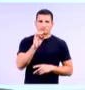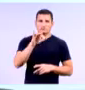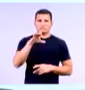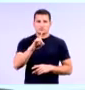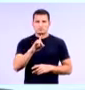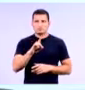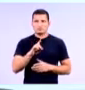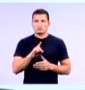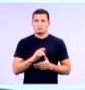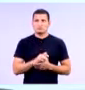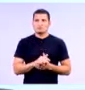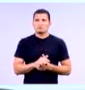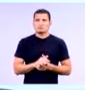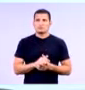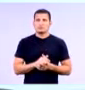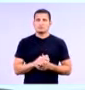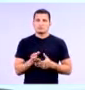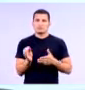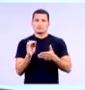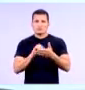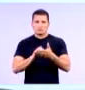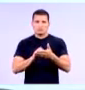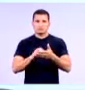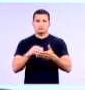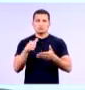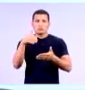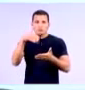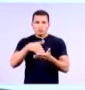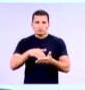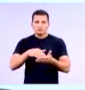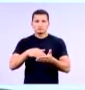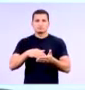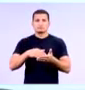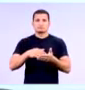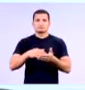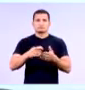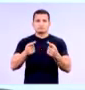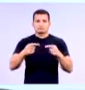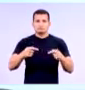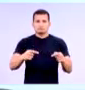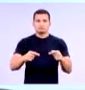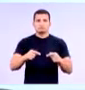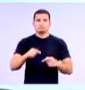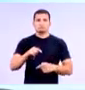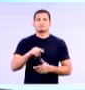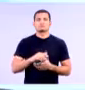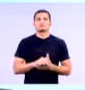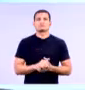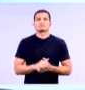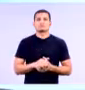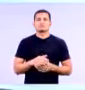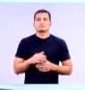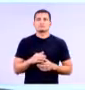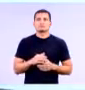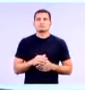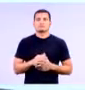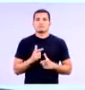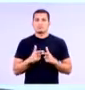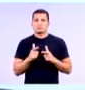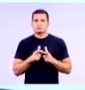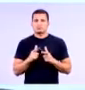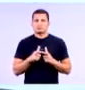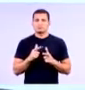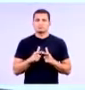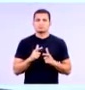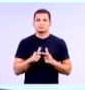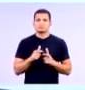void, coloque o return na última linha do método, que aí você não vai ter problemas para saber se ele está executando corretamente